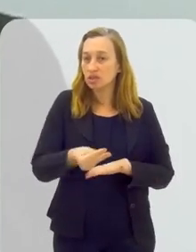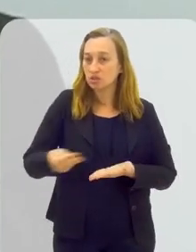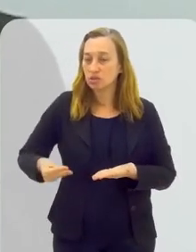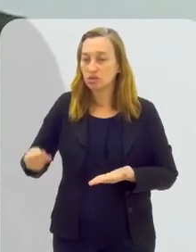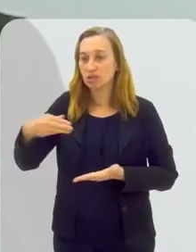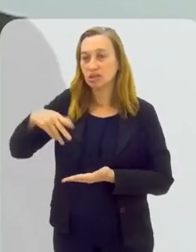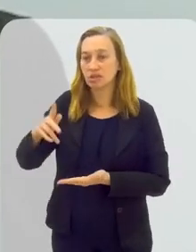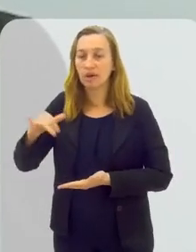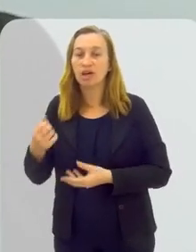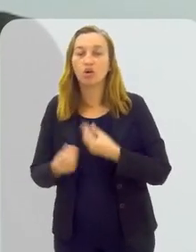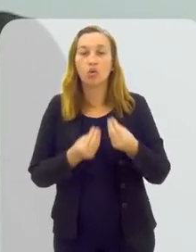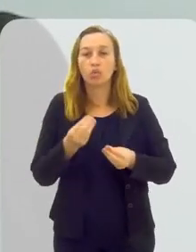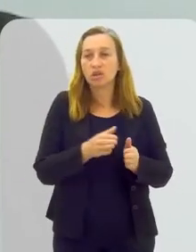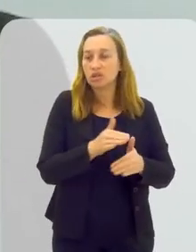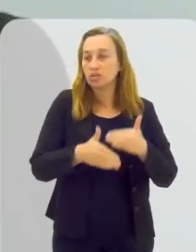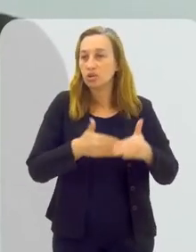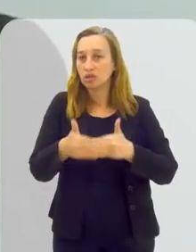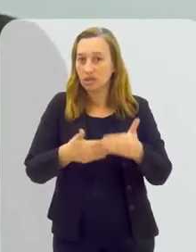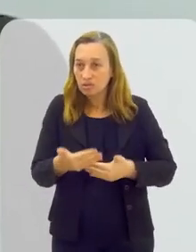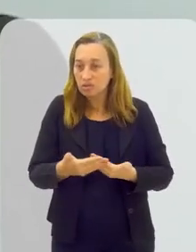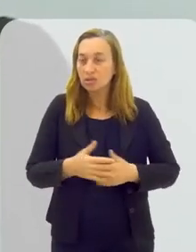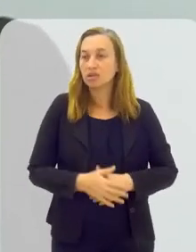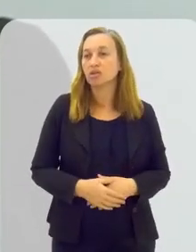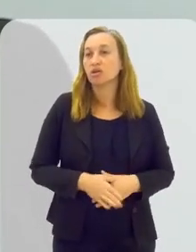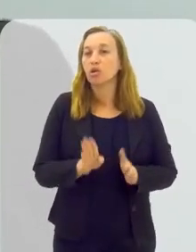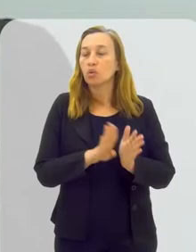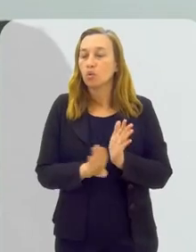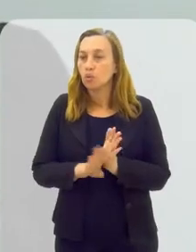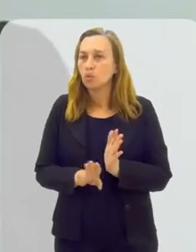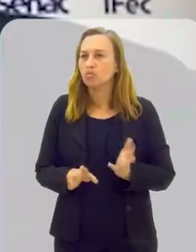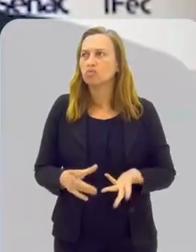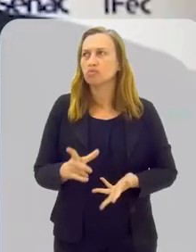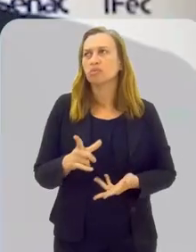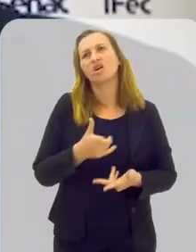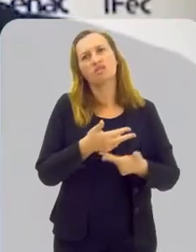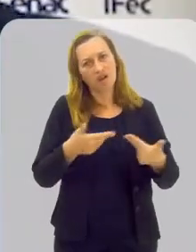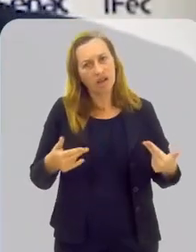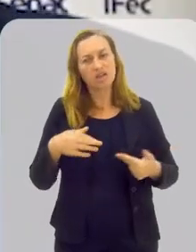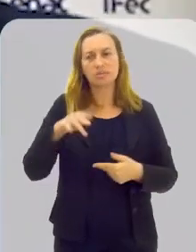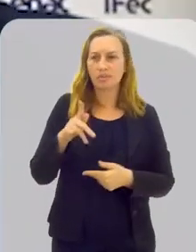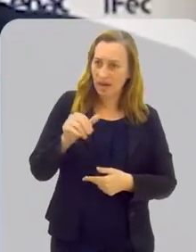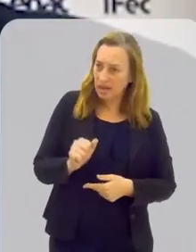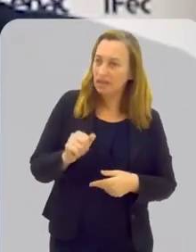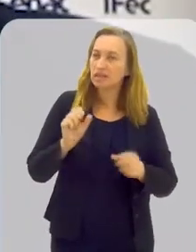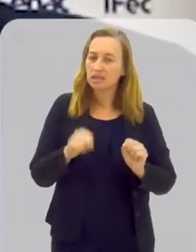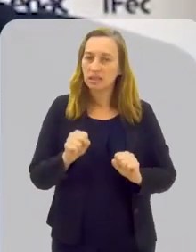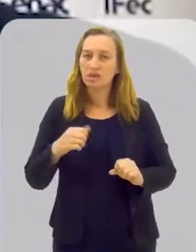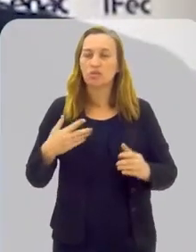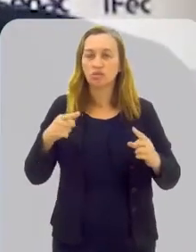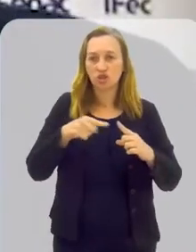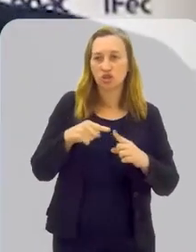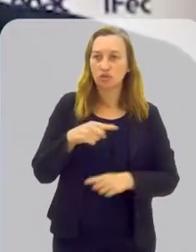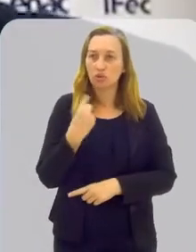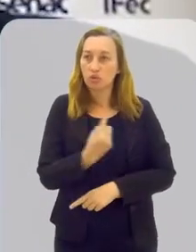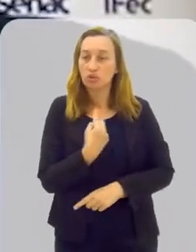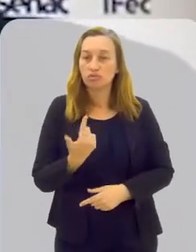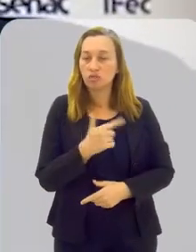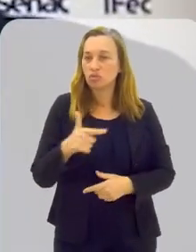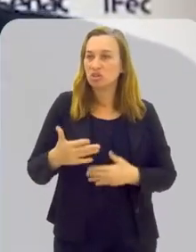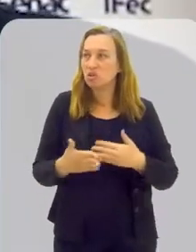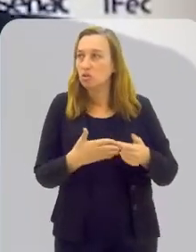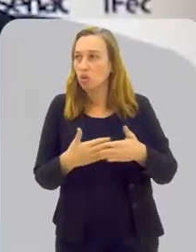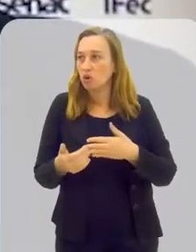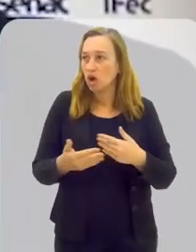para expansão e a distribuição dessas máquinas como é que é esse processo hoje o curso a gente não tem a gente quer que tenha muitas máquinas